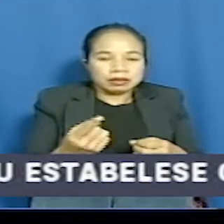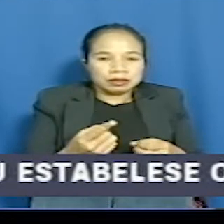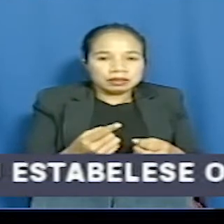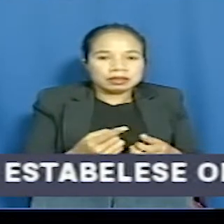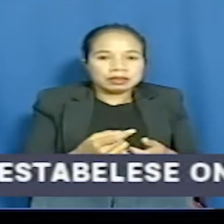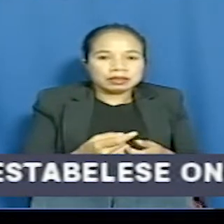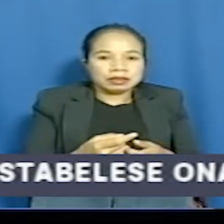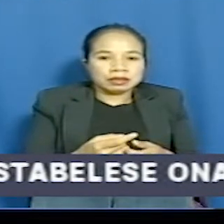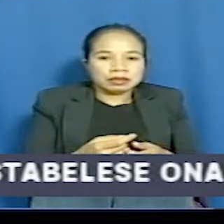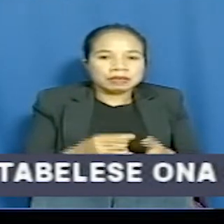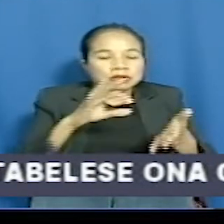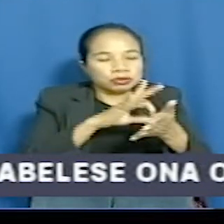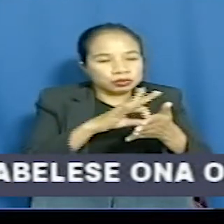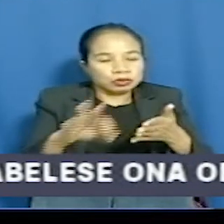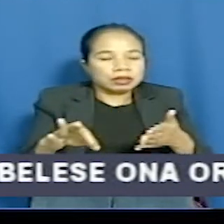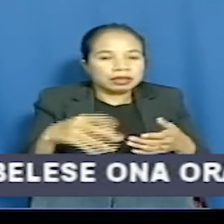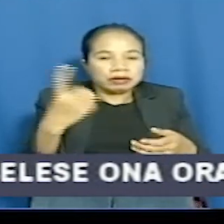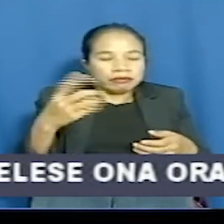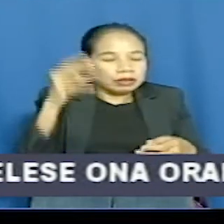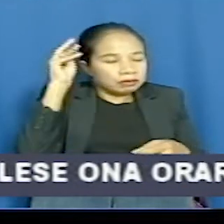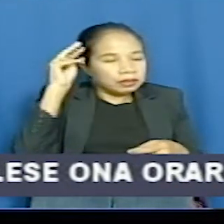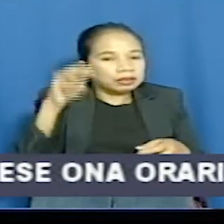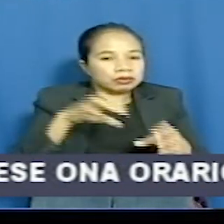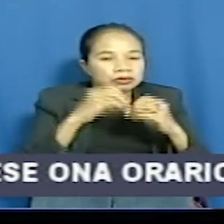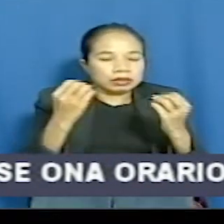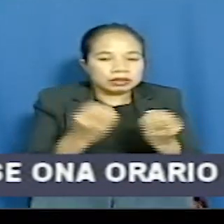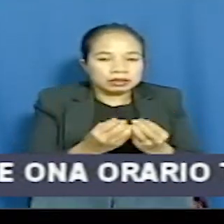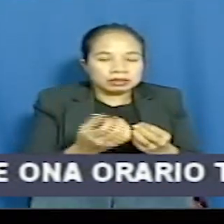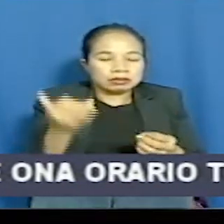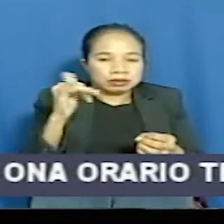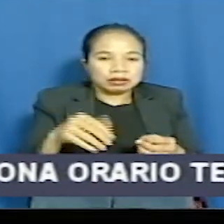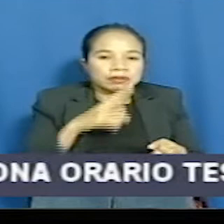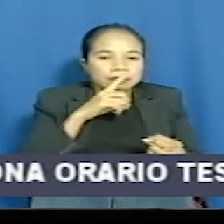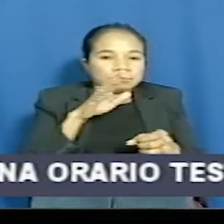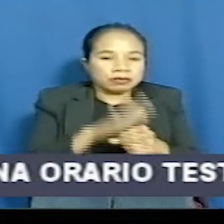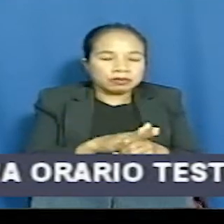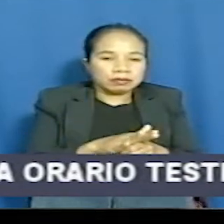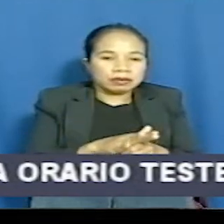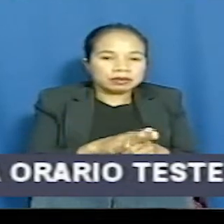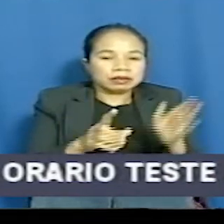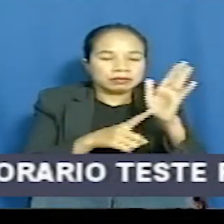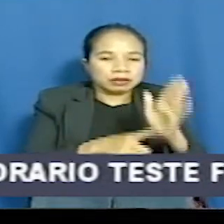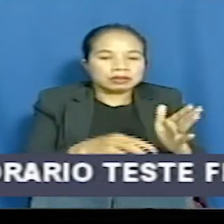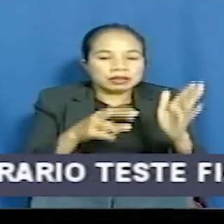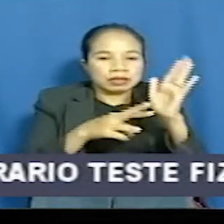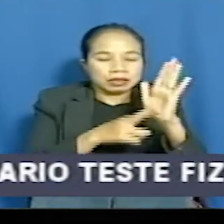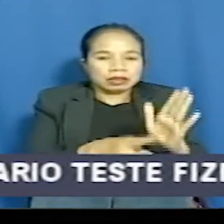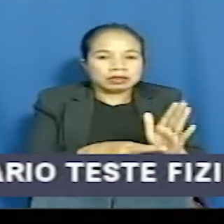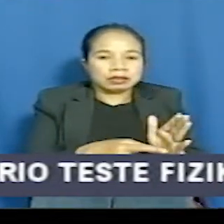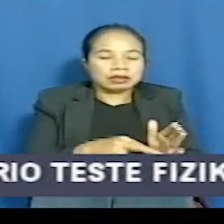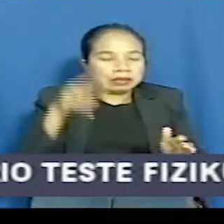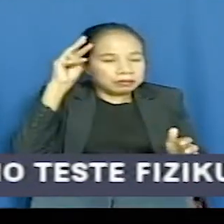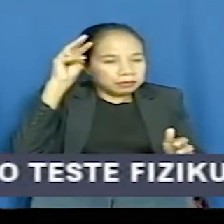kolaborasi na fatih ho minister ho dan sama sabe. Nia promete se apresenta relatorio ba